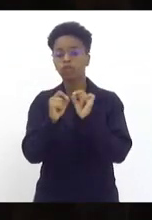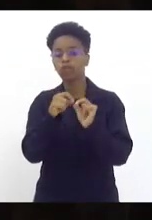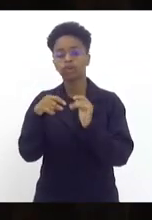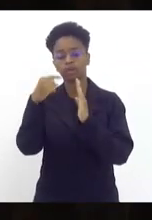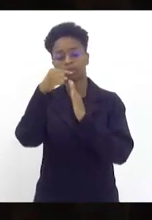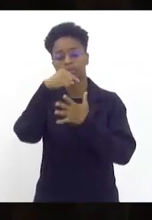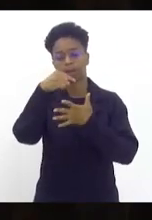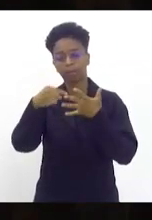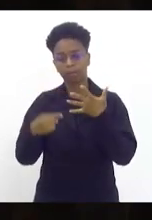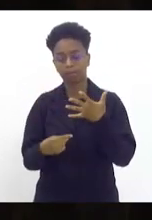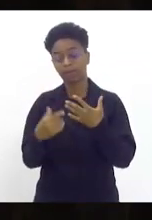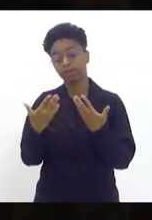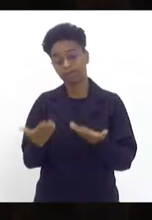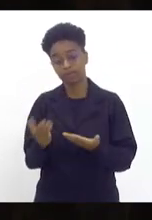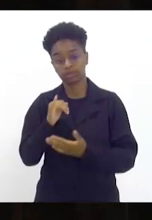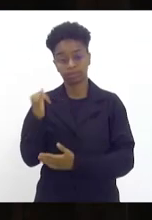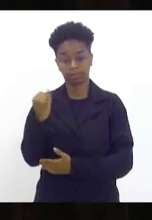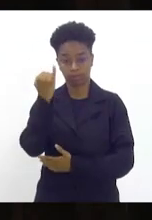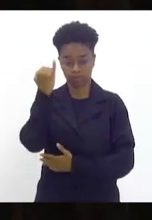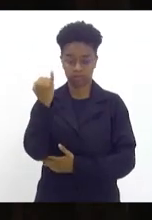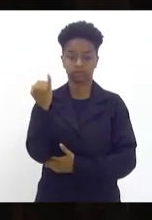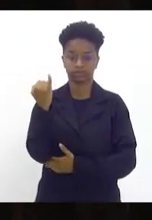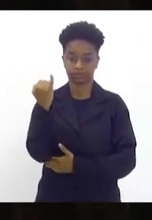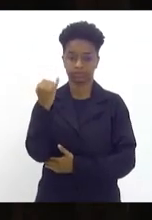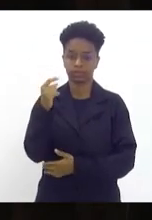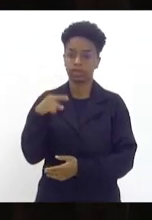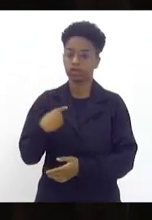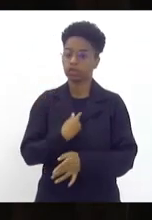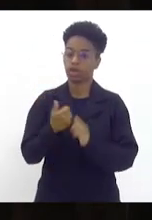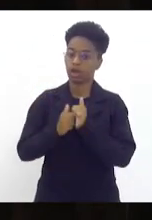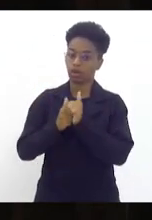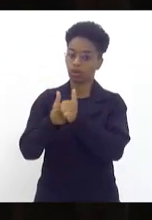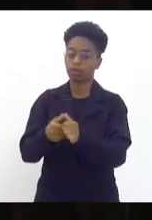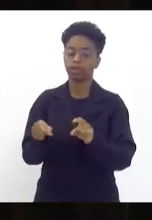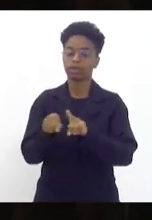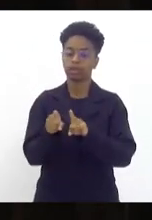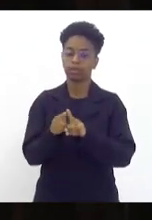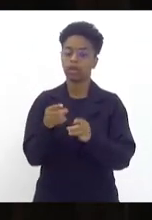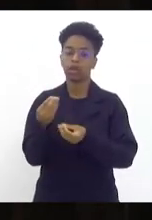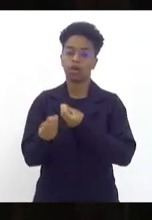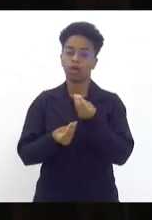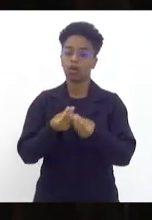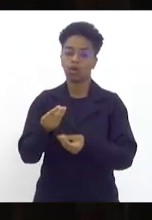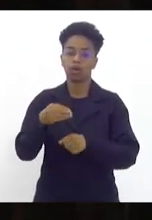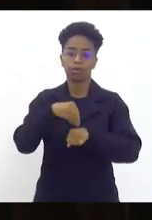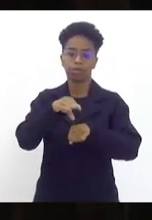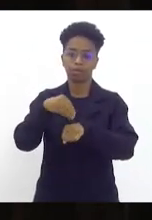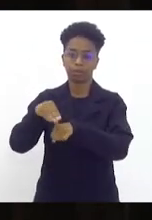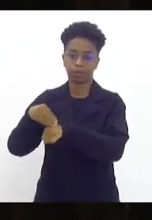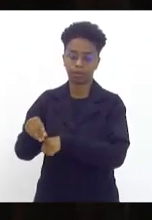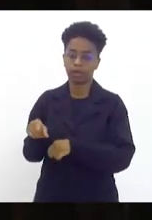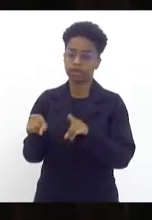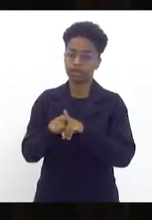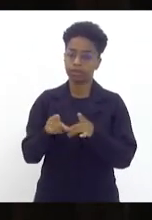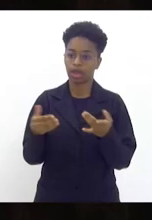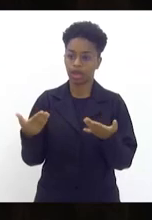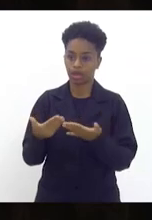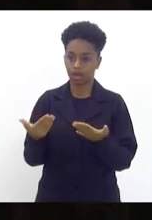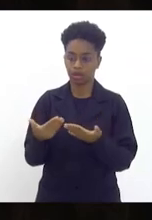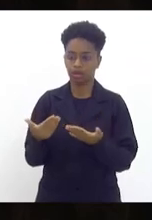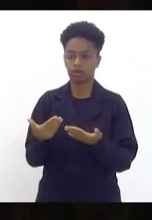Né? Então, é importante que nós acompanhemos também o nível da cientificidade. Agora, quem me fez